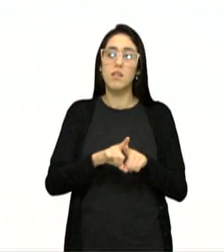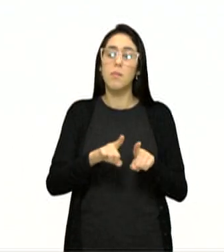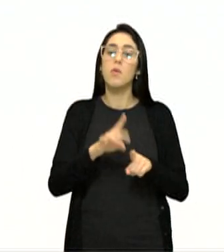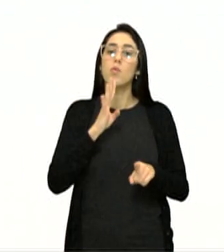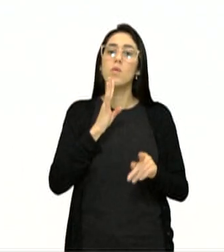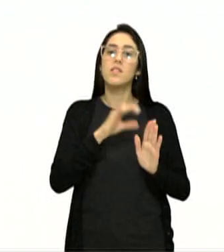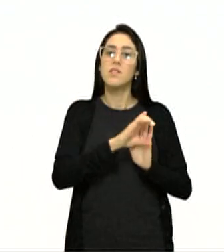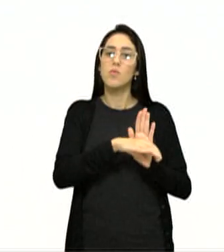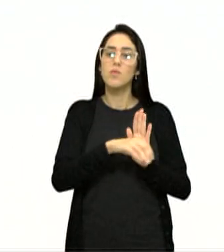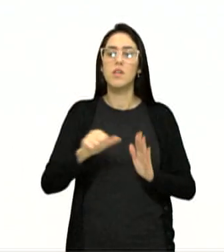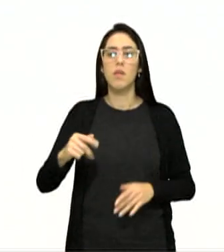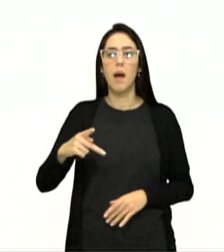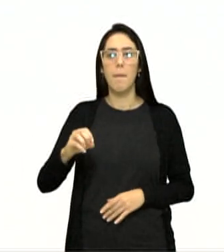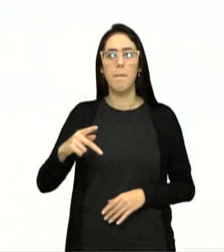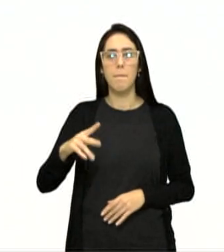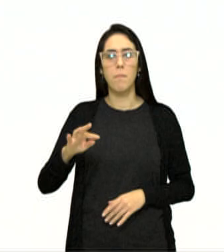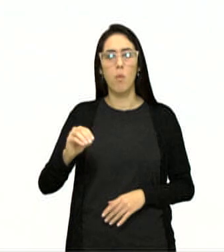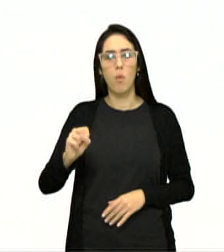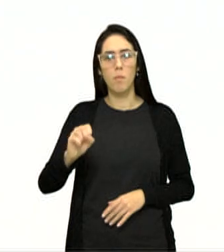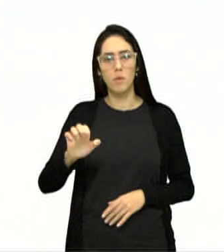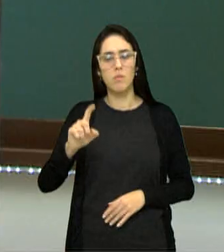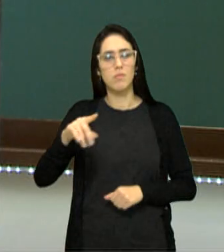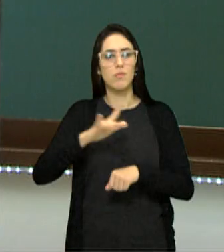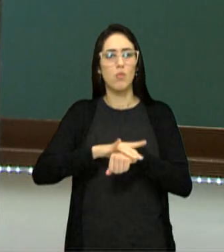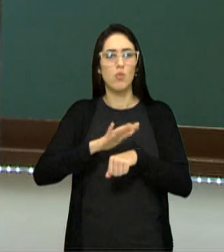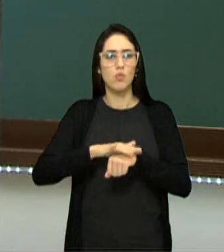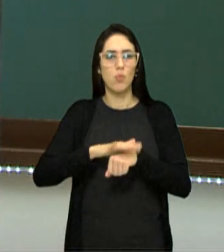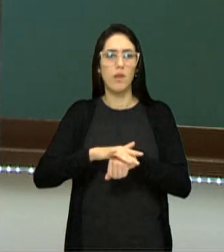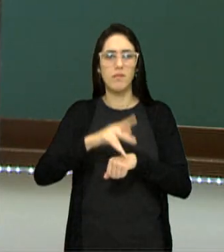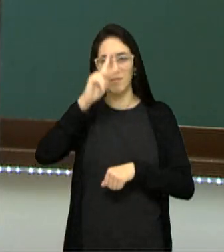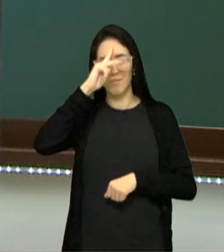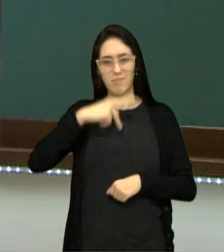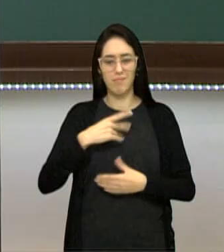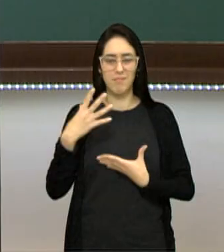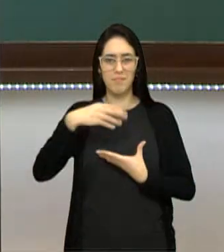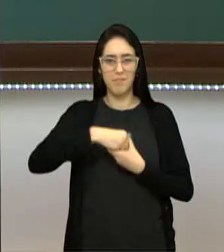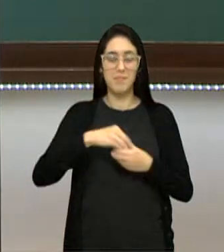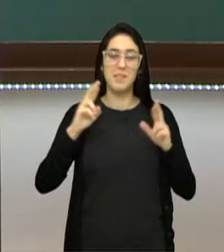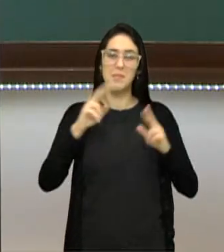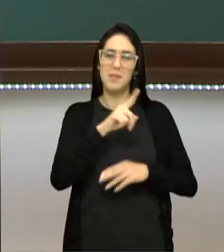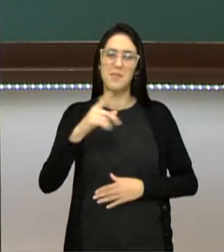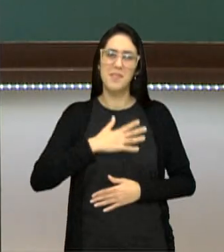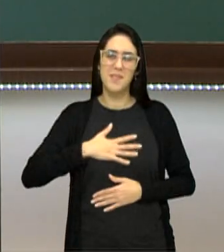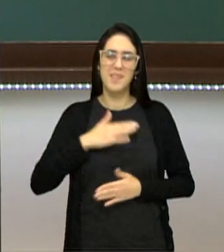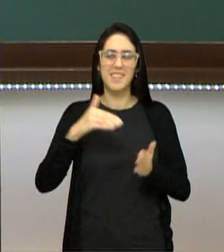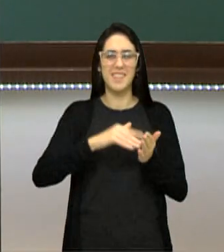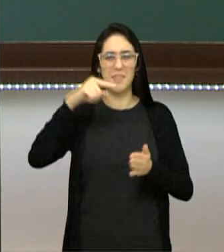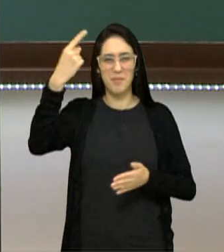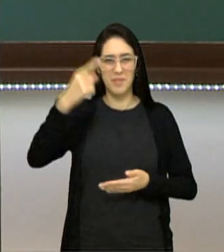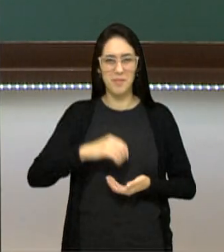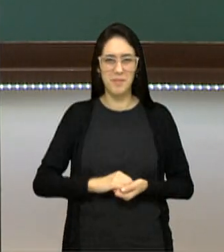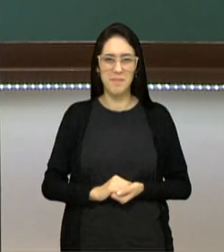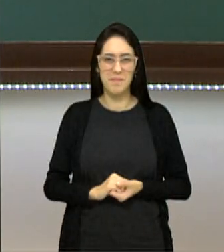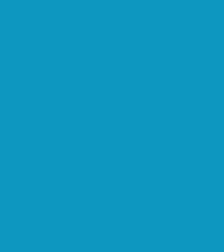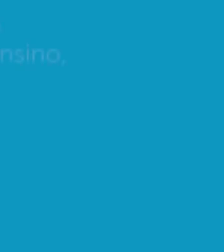de apoptose e sua relação com as chamadas doenças autoimunes. Eu espero que vocês tenham gostado e até uma próxima.